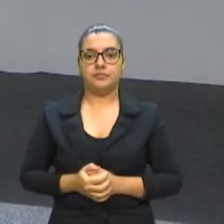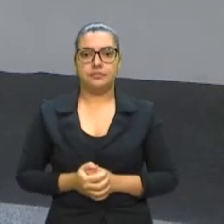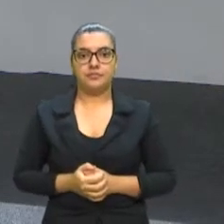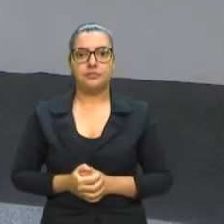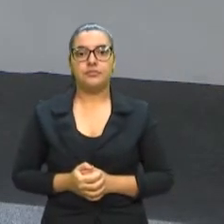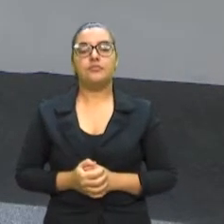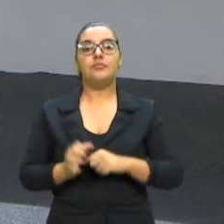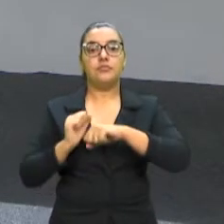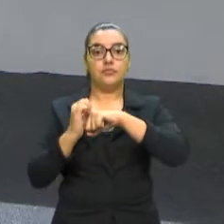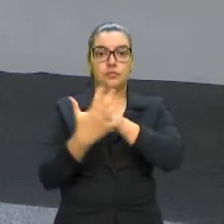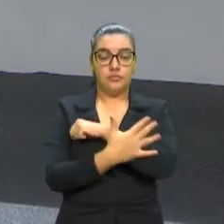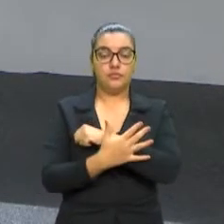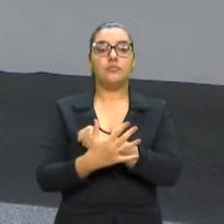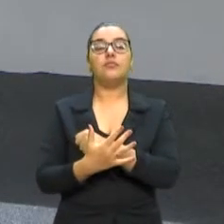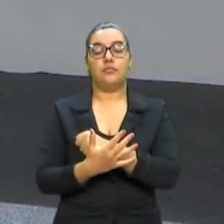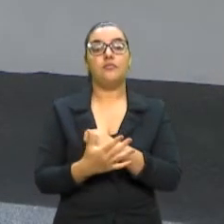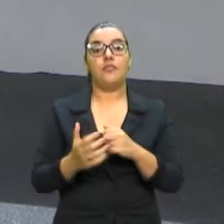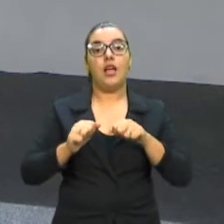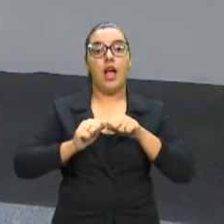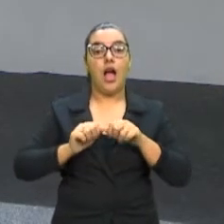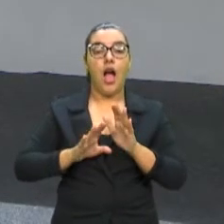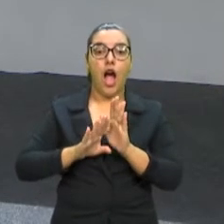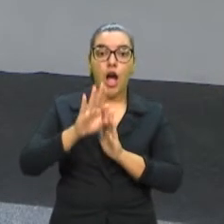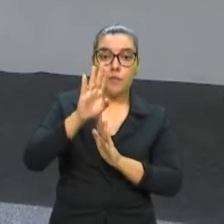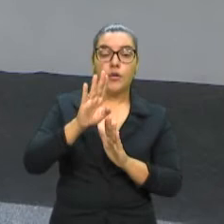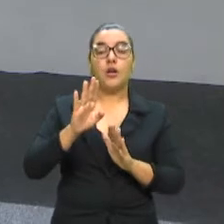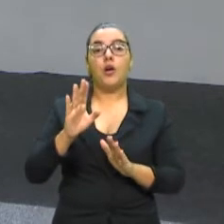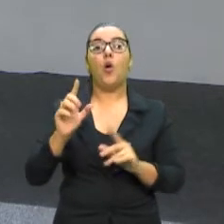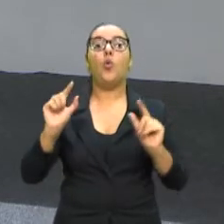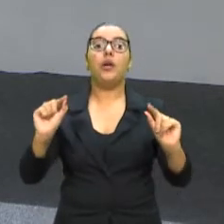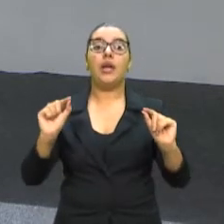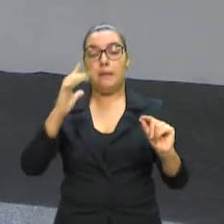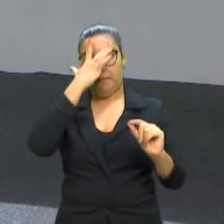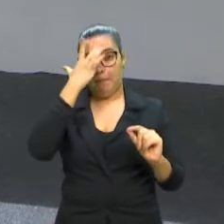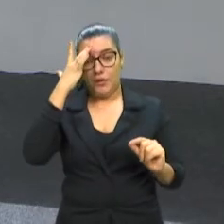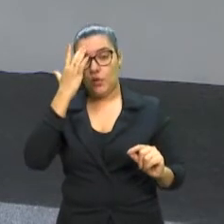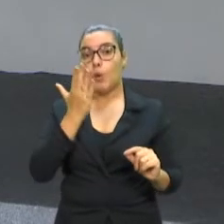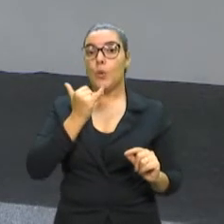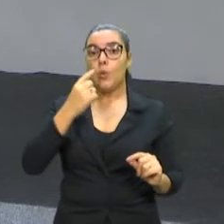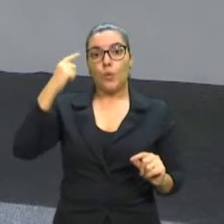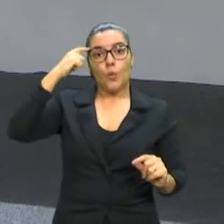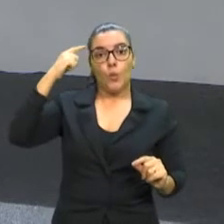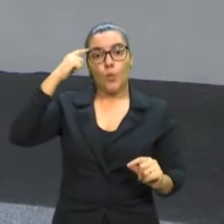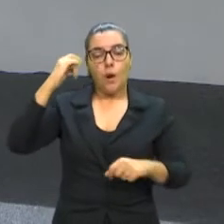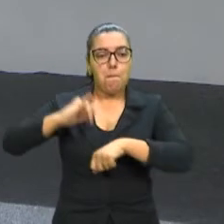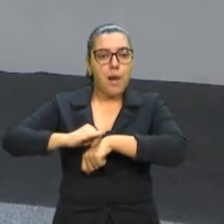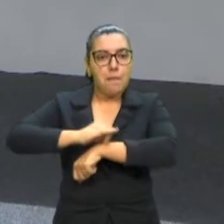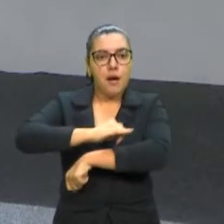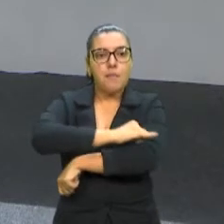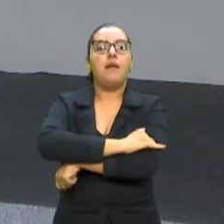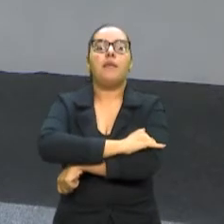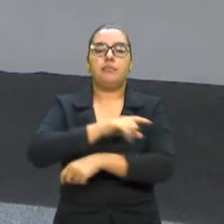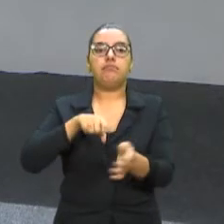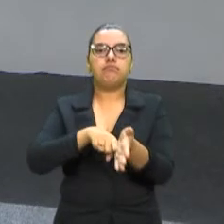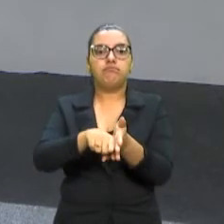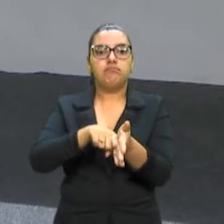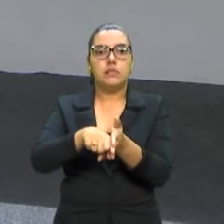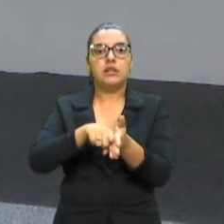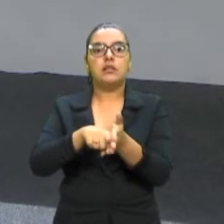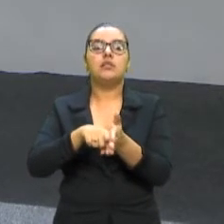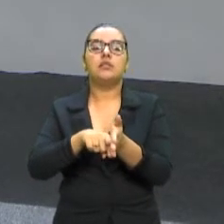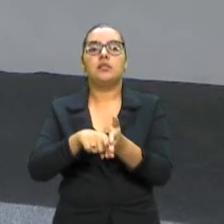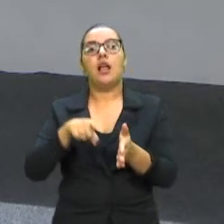pandemia de Covid-19 aumentou os distúrbios alimentares, conforme aponta uma pesquisa de uma instituição